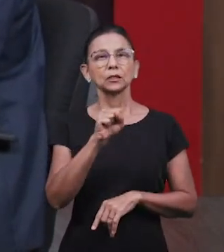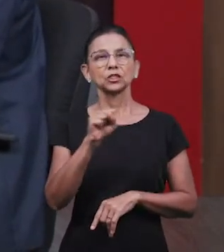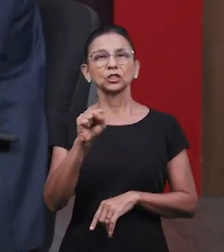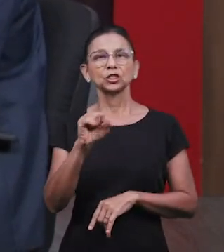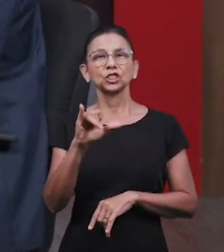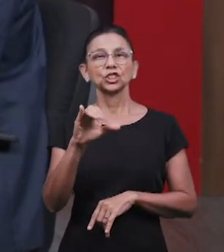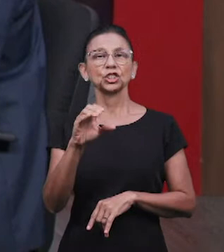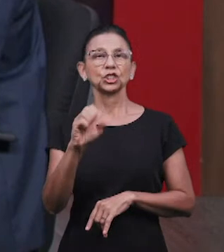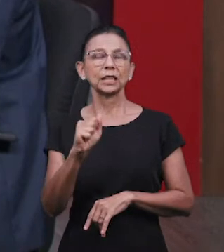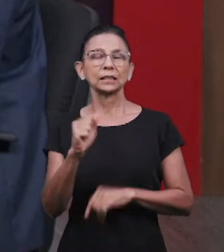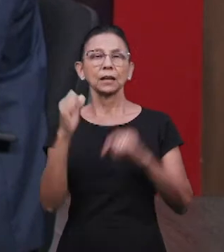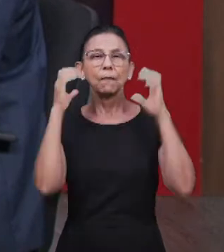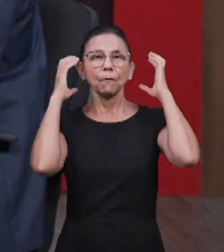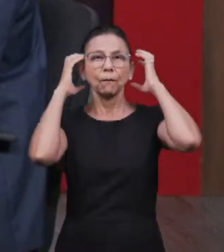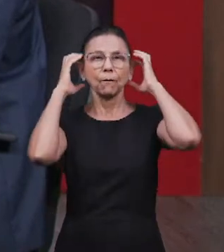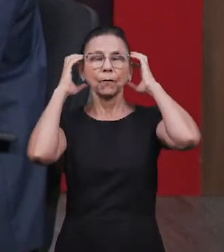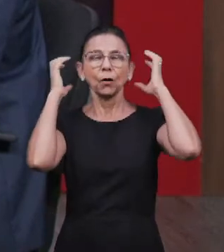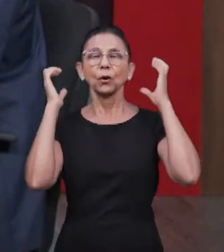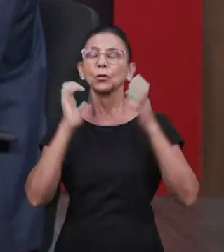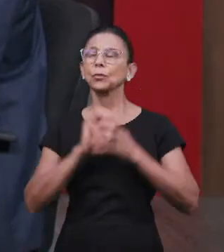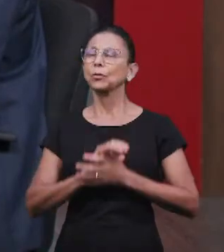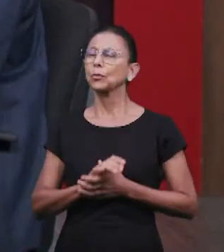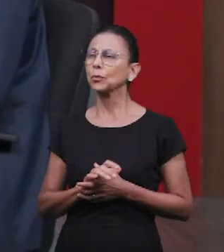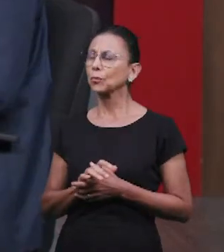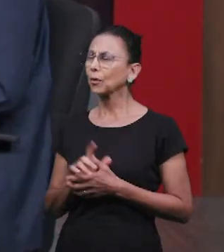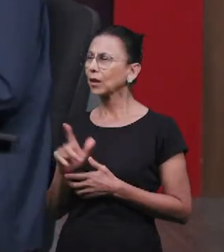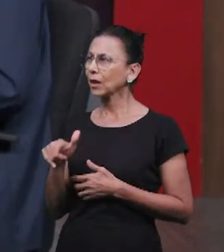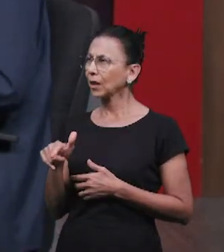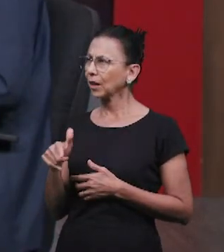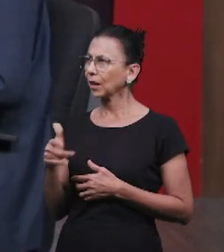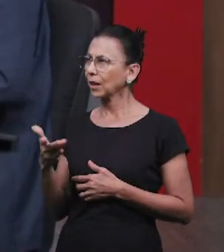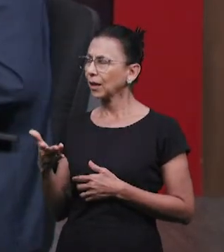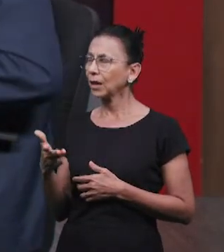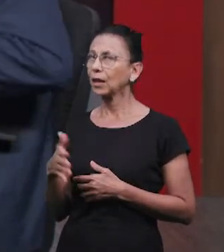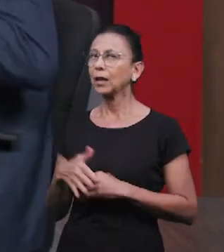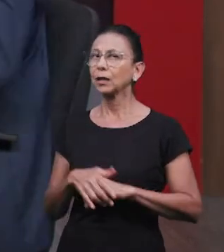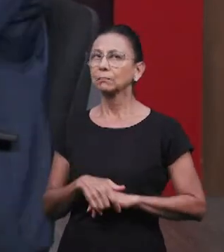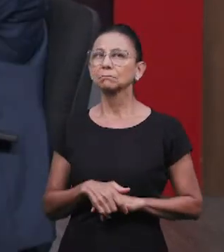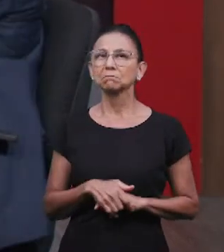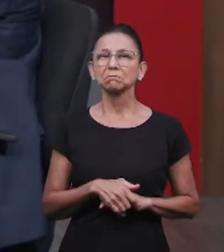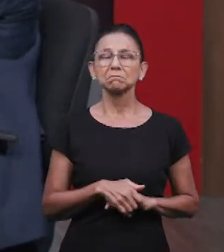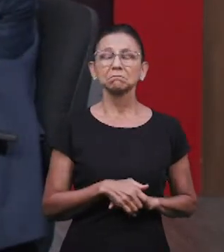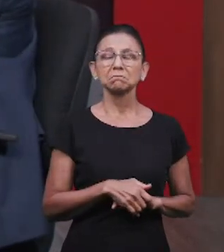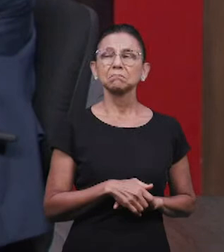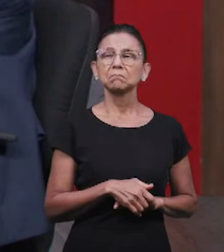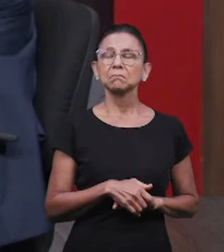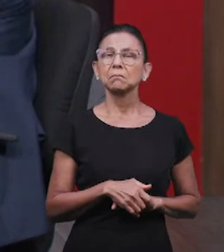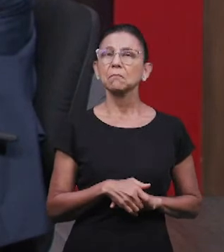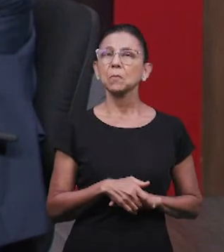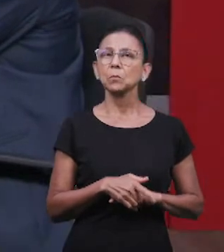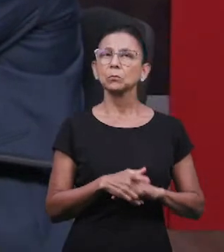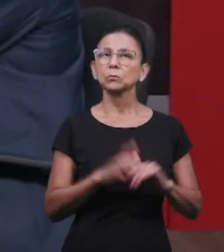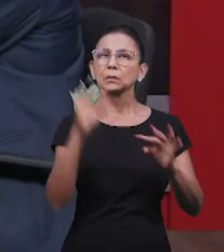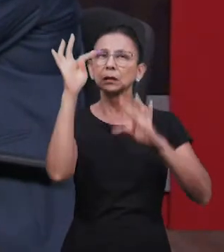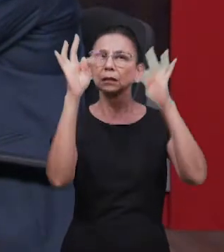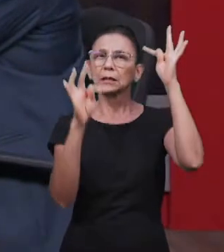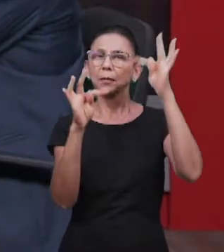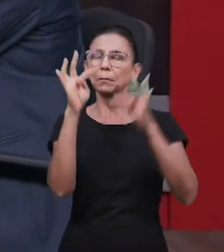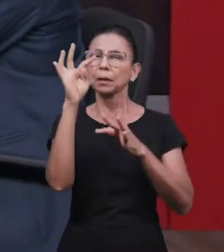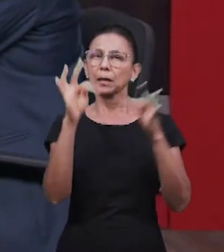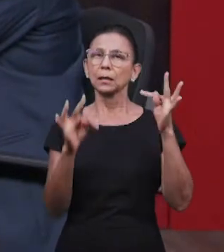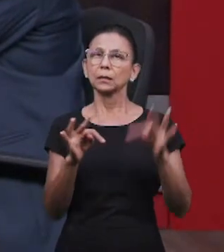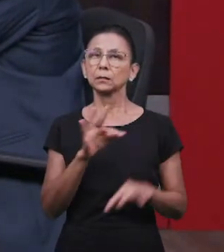Moura, que é fonoaudióloga. Né? Aliás, a fonoaudiologia é uma das abordagens de tratamento também para